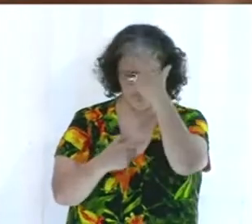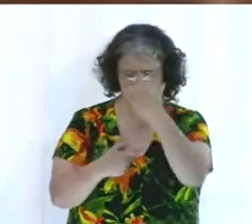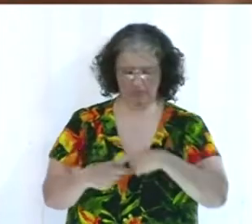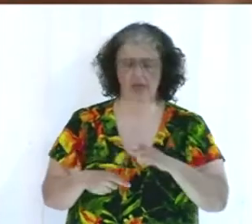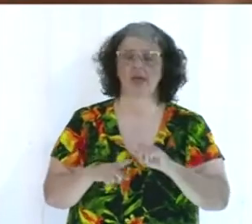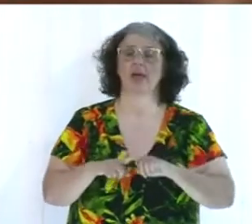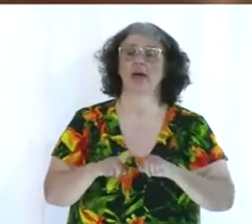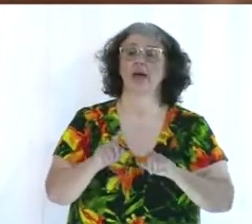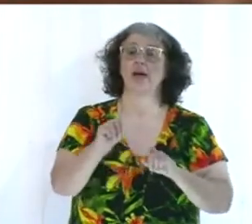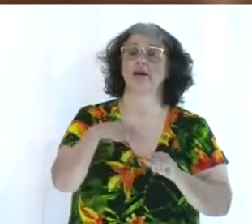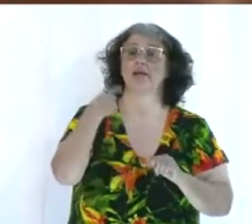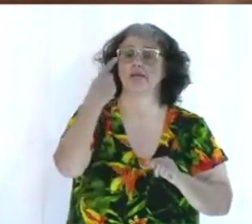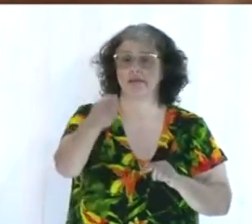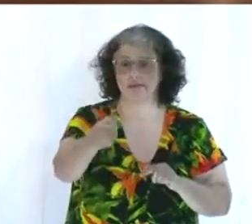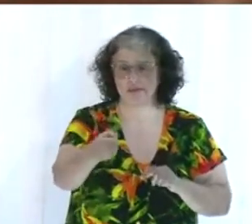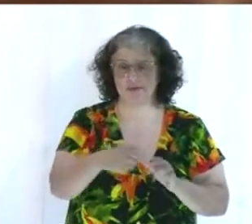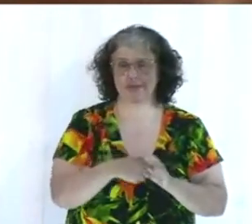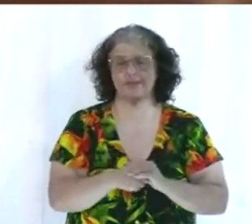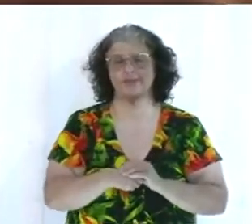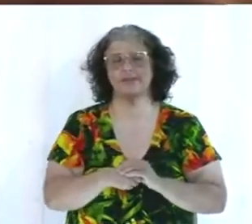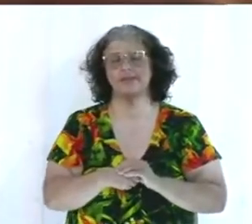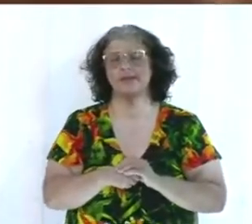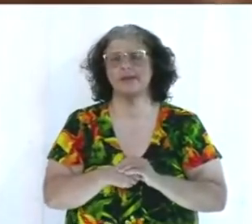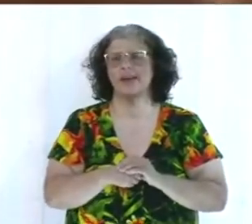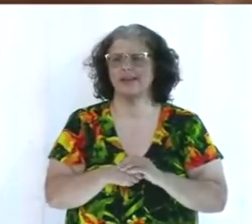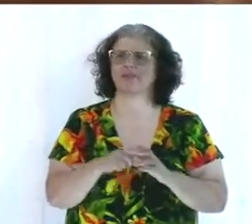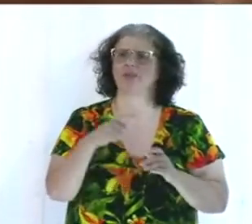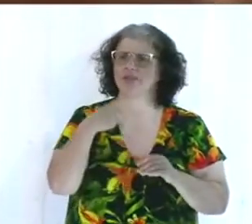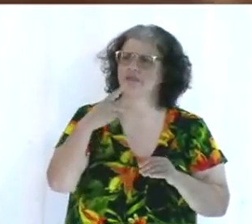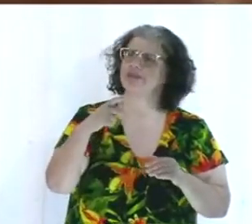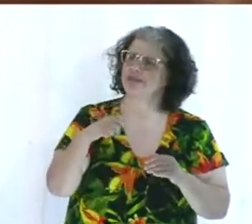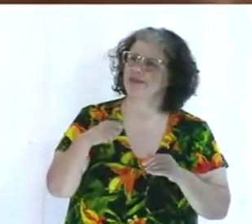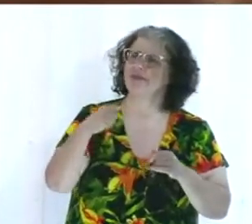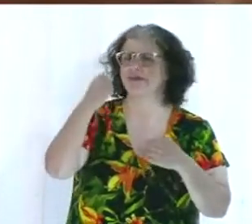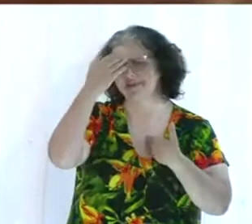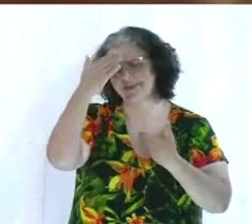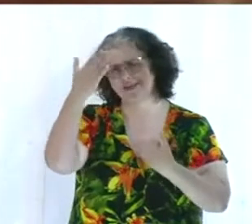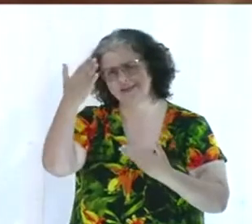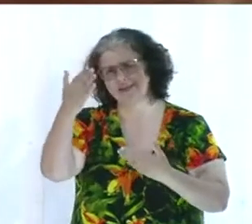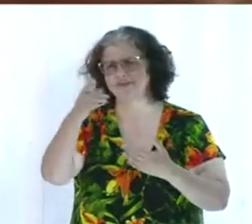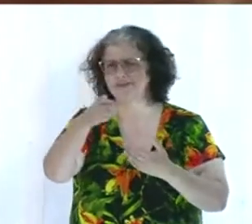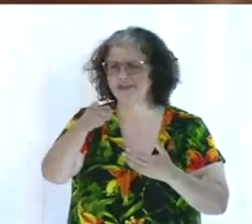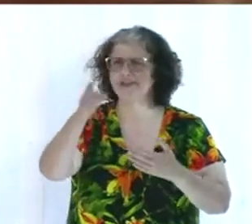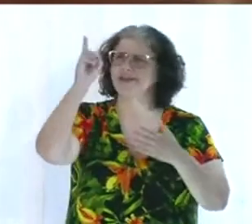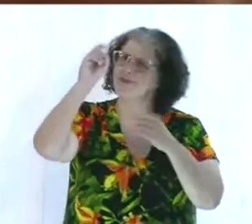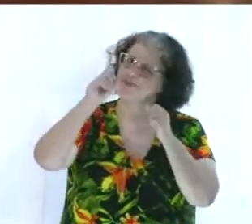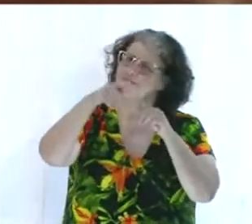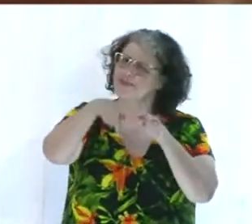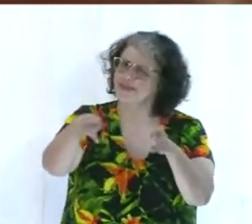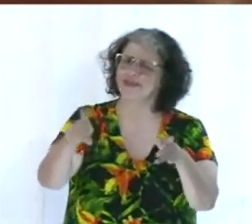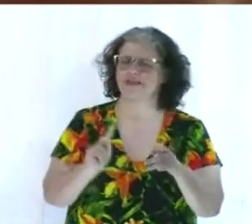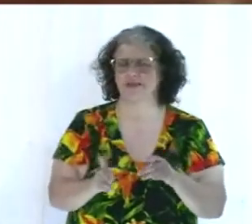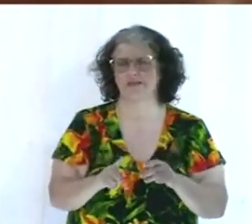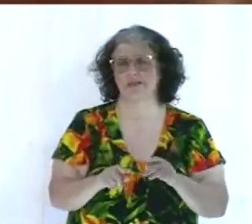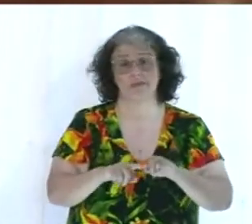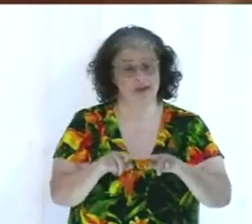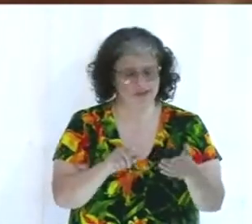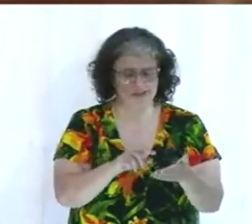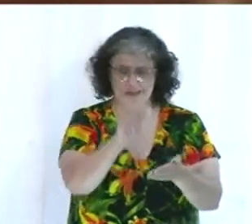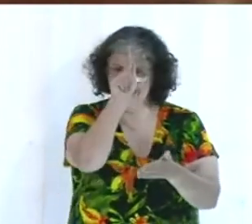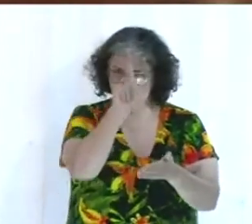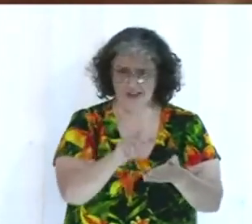isso. Paulo está perplexo, alguns chegam a dizer que Paulo está mal-humorado, eu não concordo. Paulo está